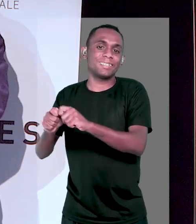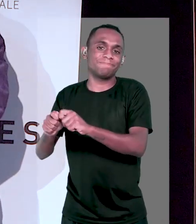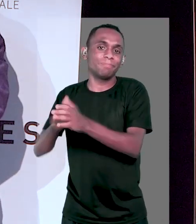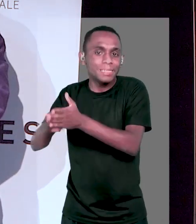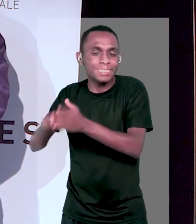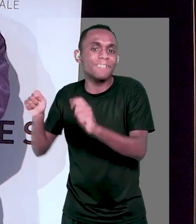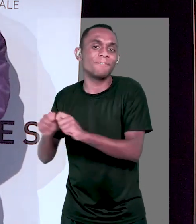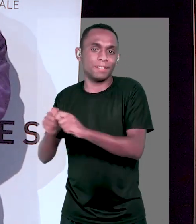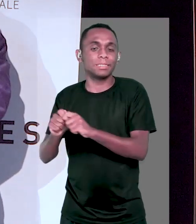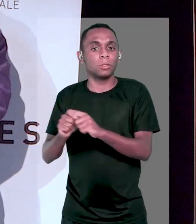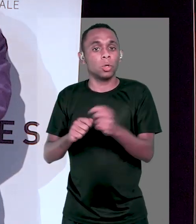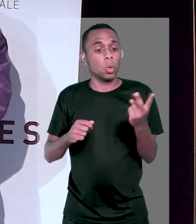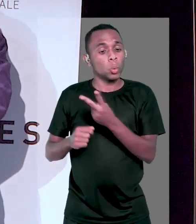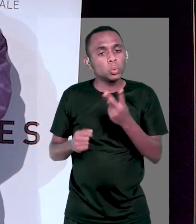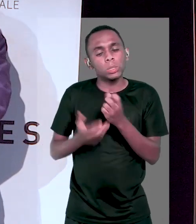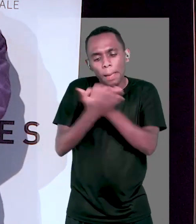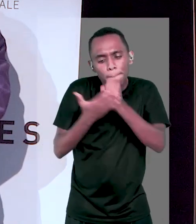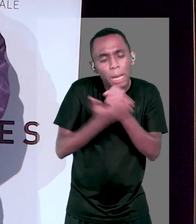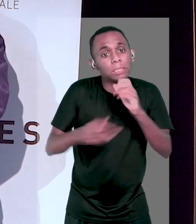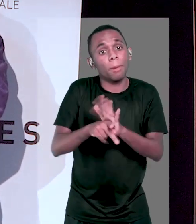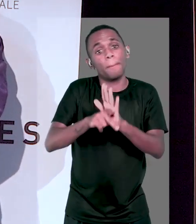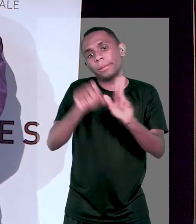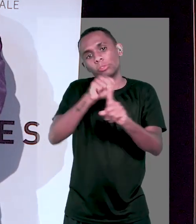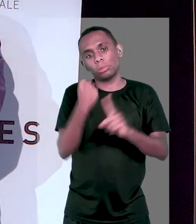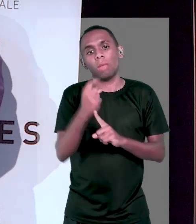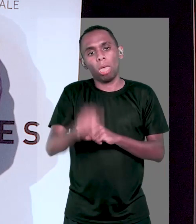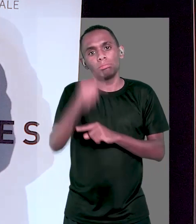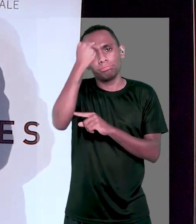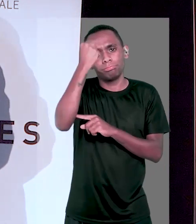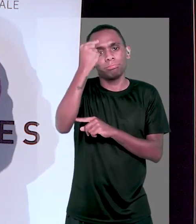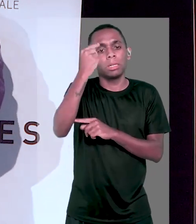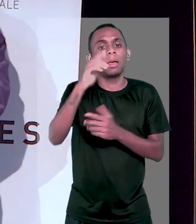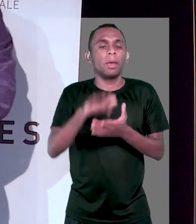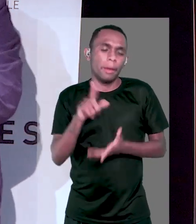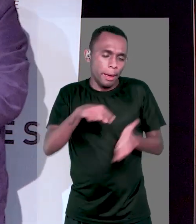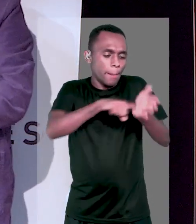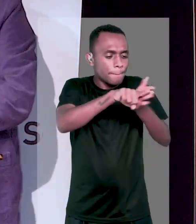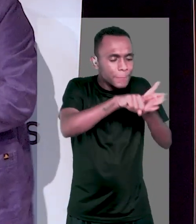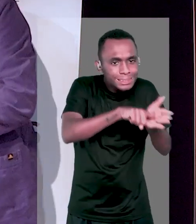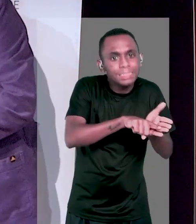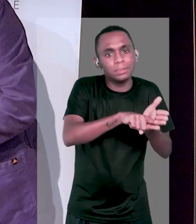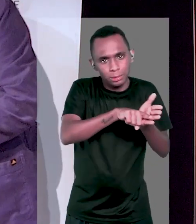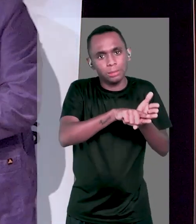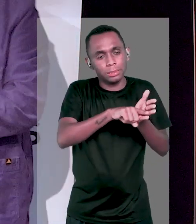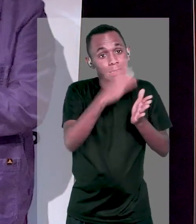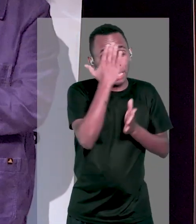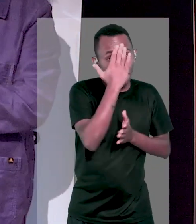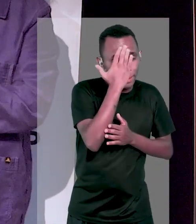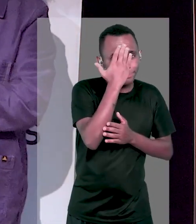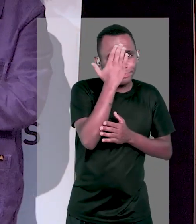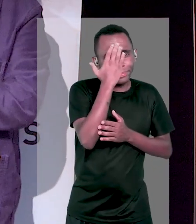a partir de três eixos centrais. A tecnociência, a biotecnologia